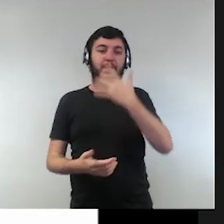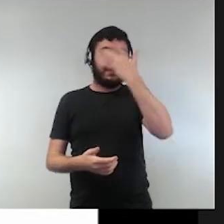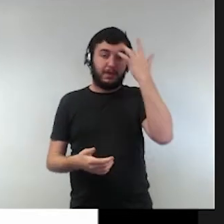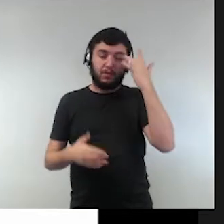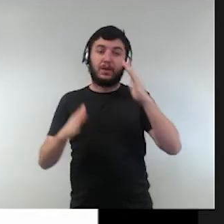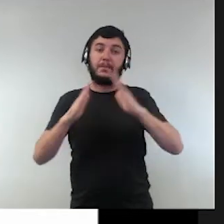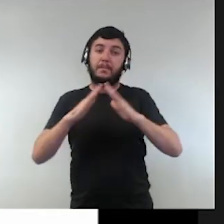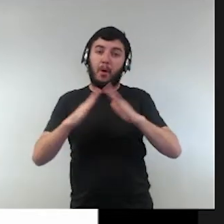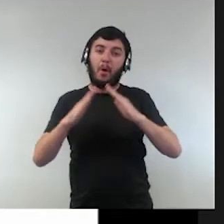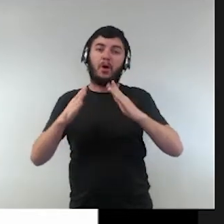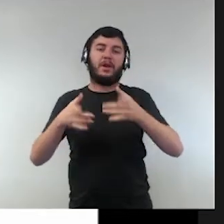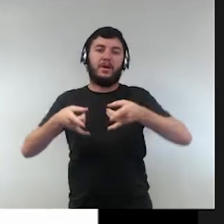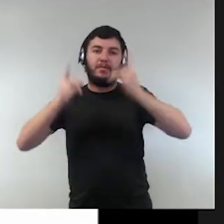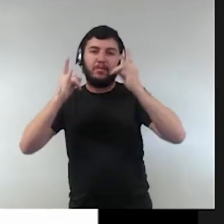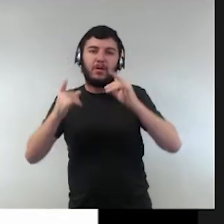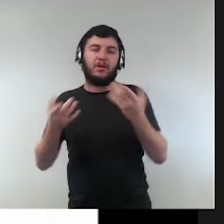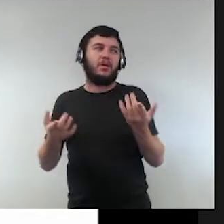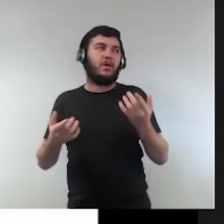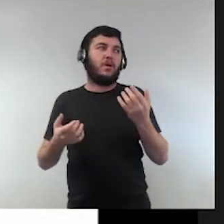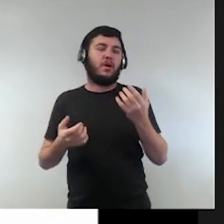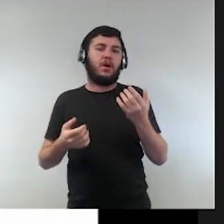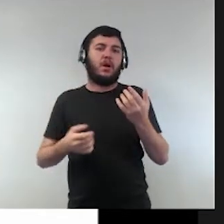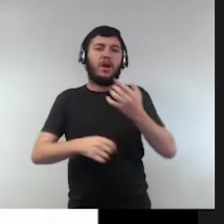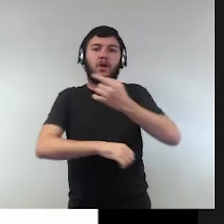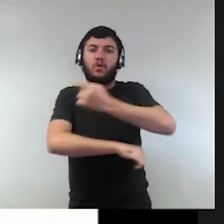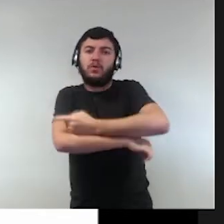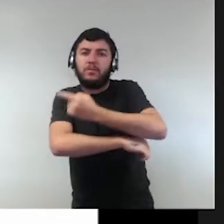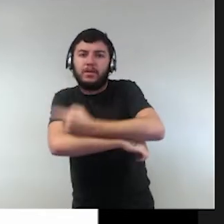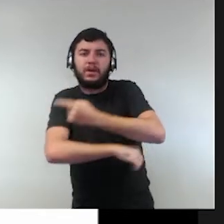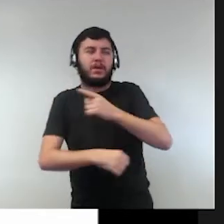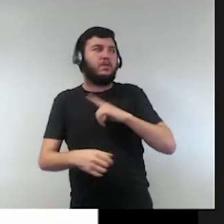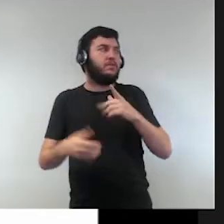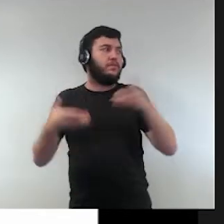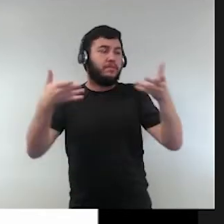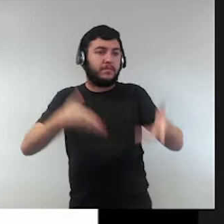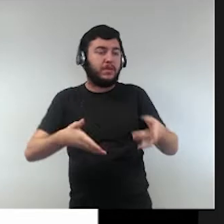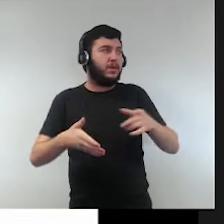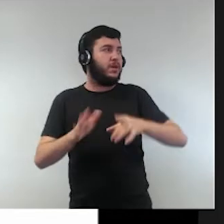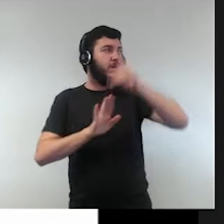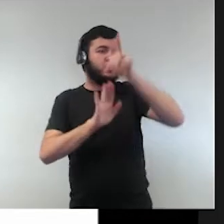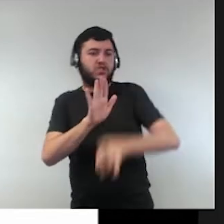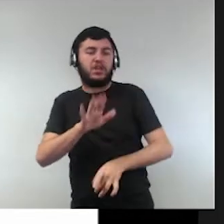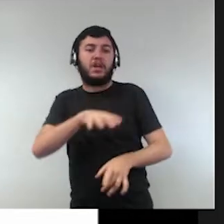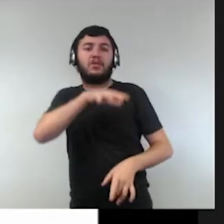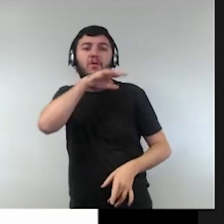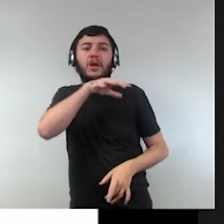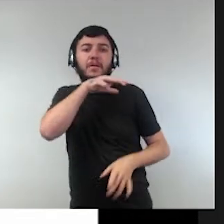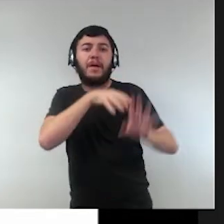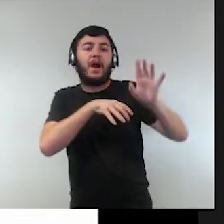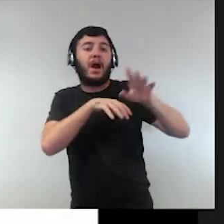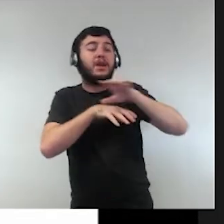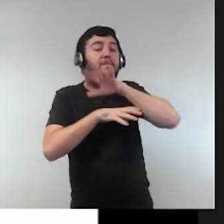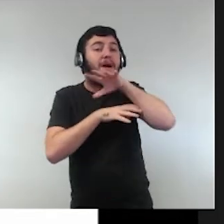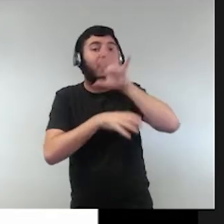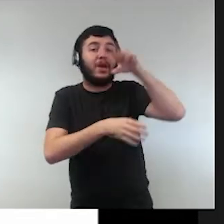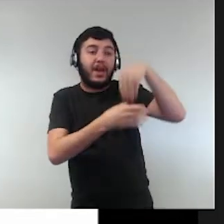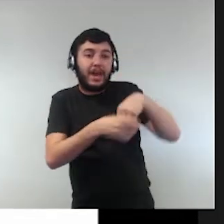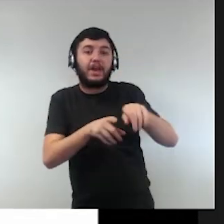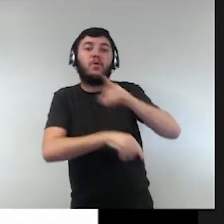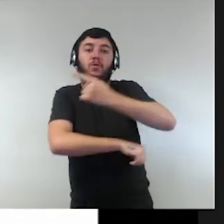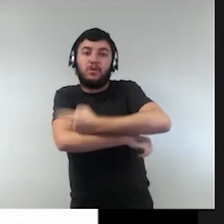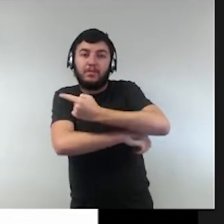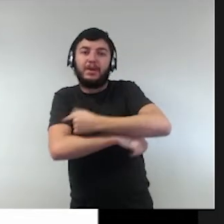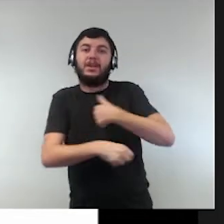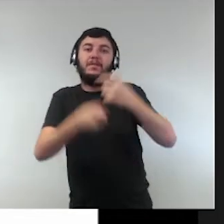aquele que está habitando a unidade habitacional, ele tem direito, sim, de ter seu animal dentro do condomínio, e nós vamos ver como é que ele tem esse direito